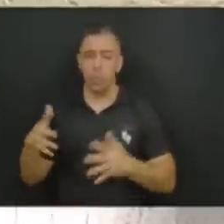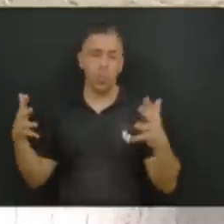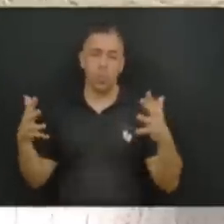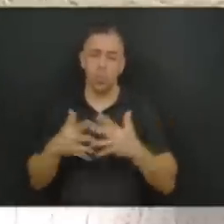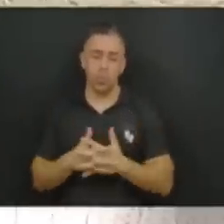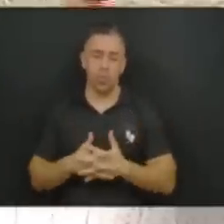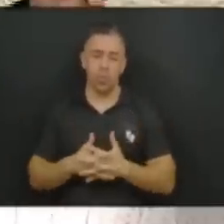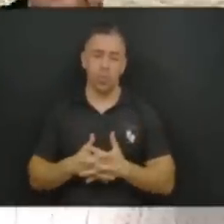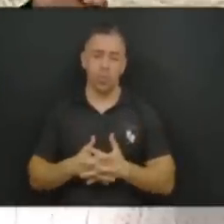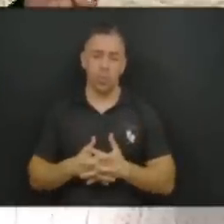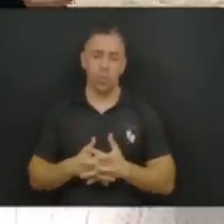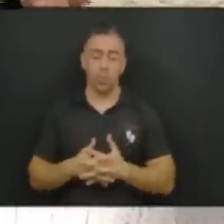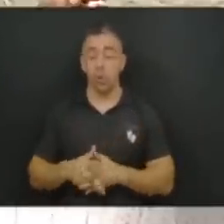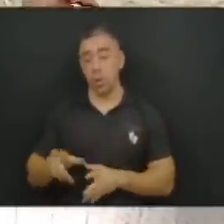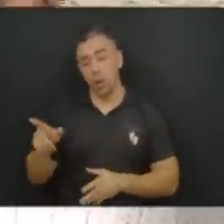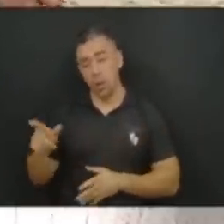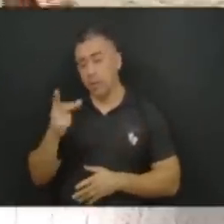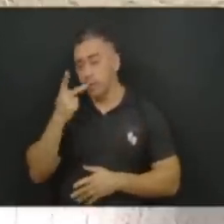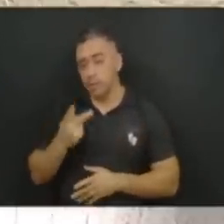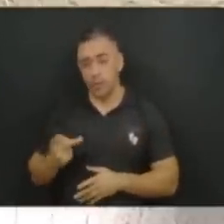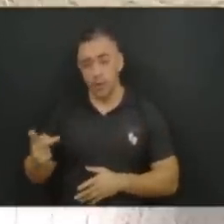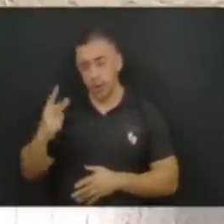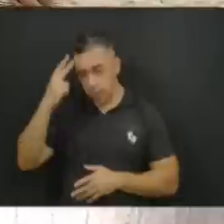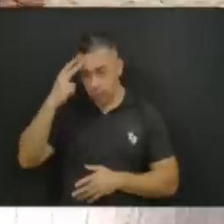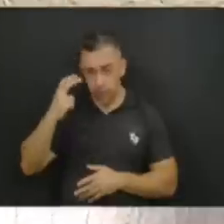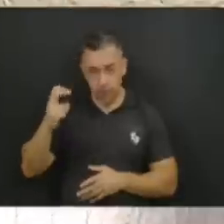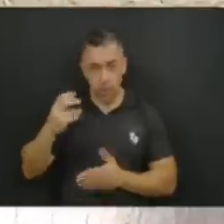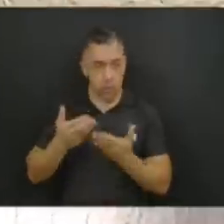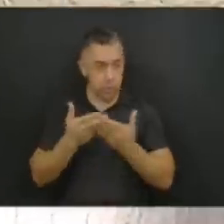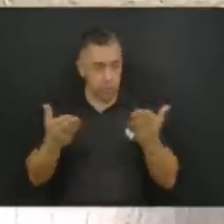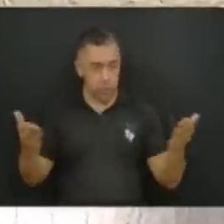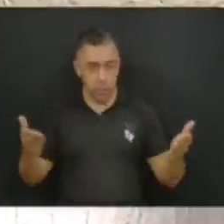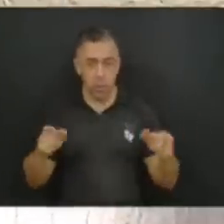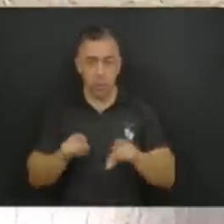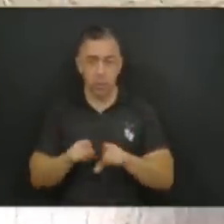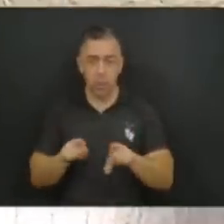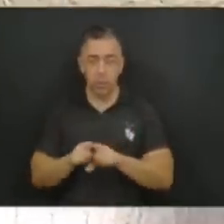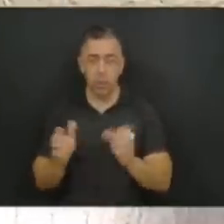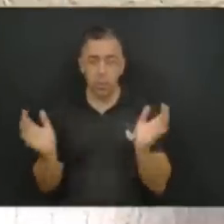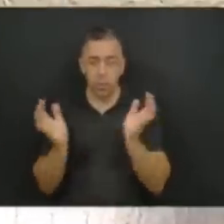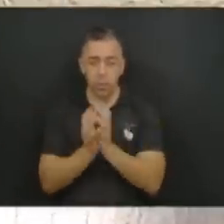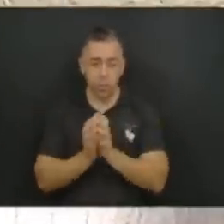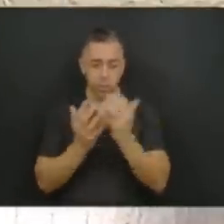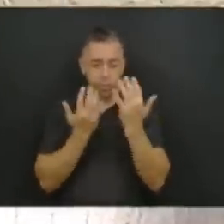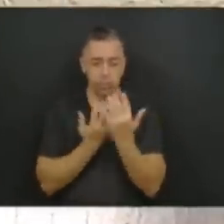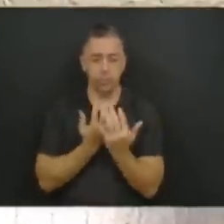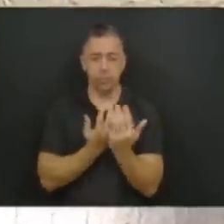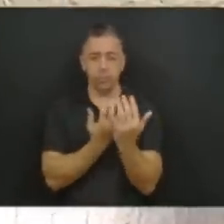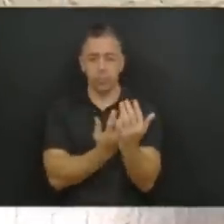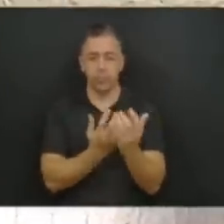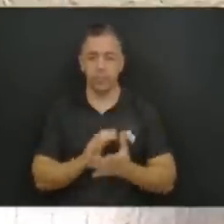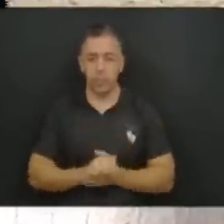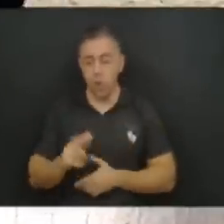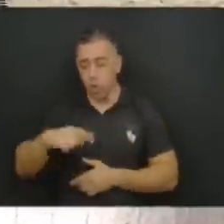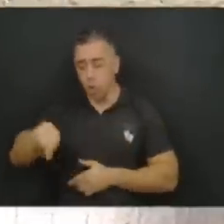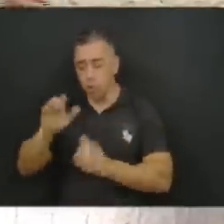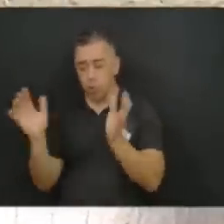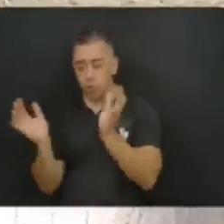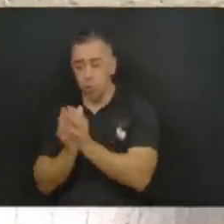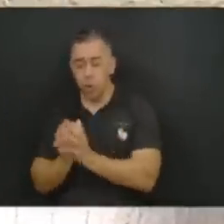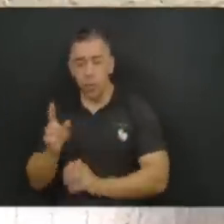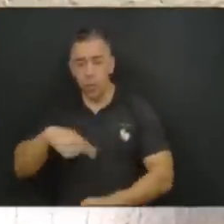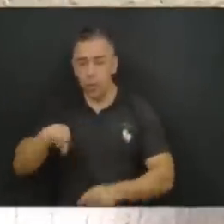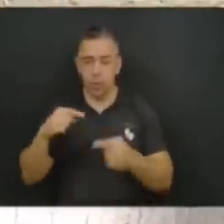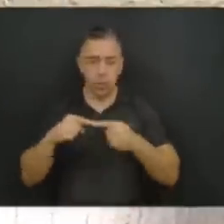confundam tão ele está subestimando a inteligência dos Senhores da Nossa tropa a nossa tocone fala que é a cara da Nossa tropa